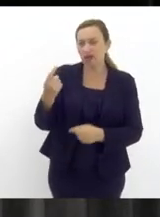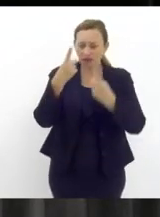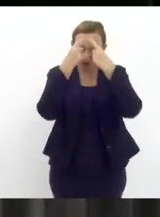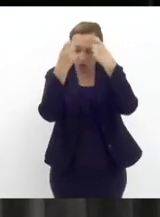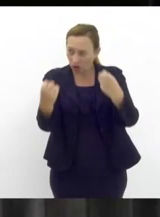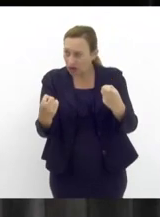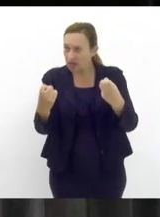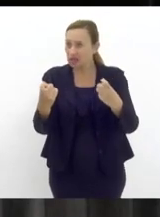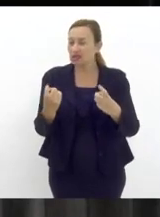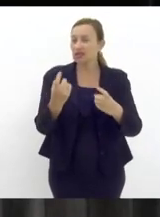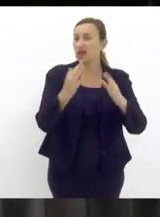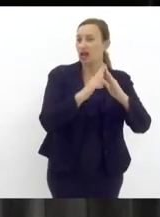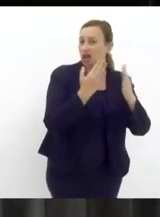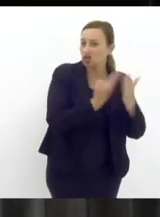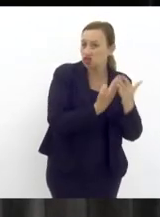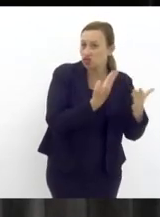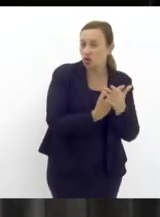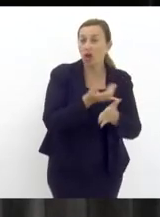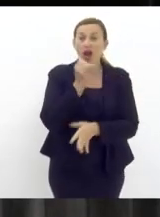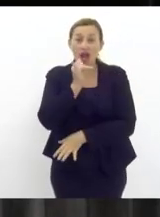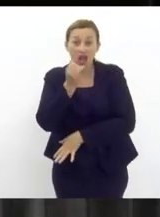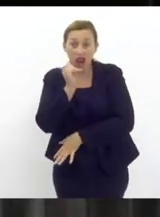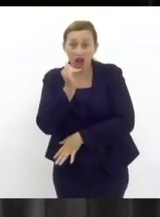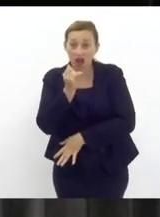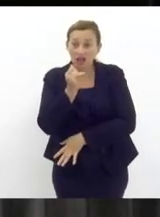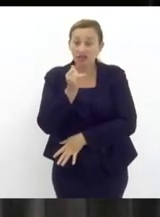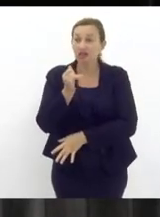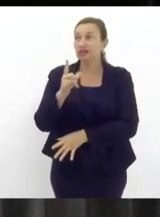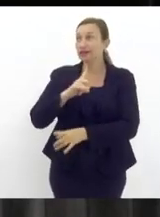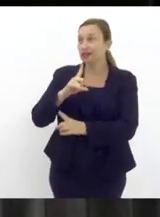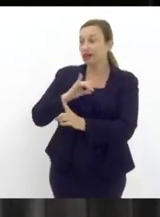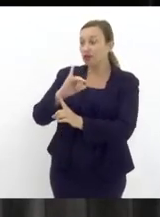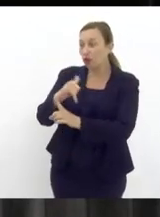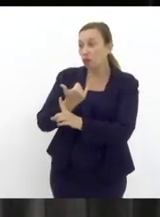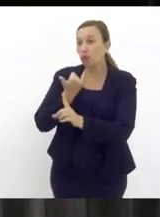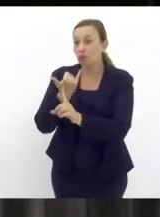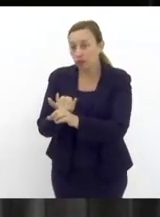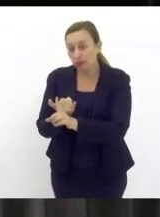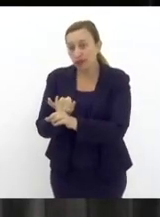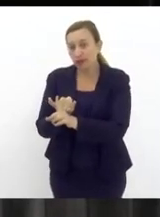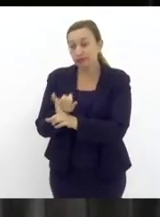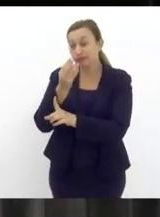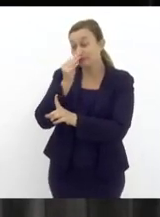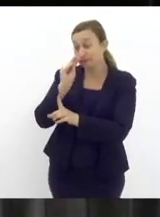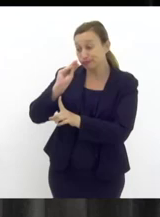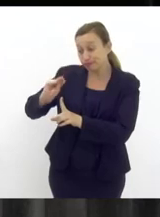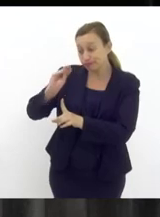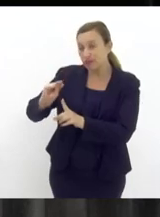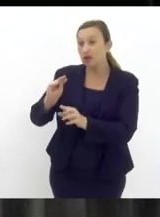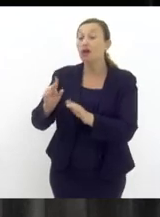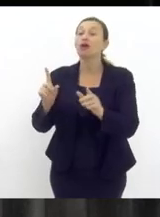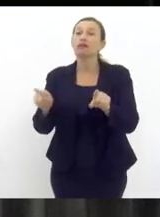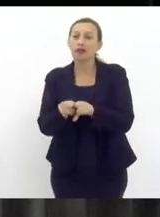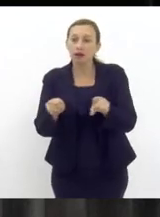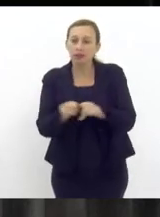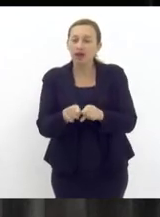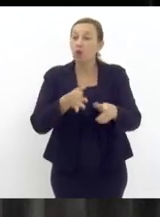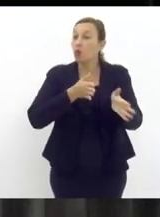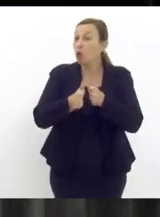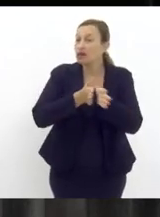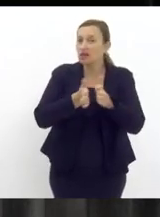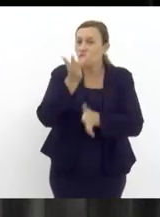a escola relatam ter sido vítimas de bullying e ostracismo social a gente tem também o acesso